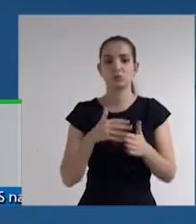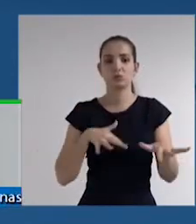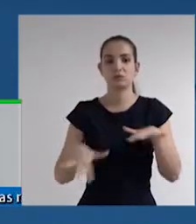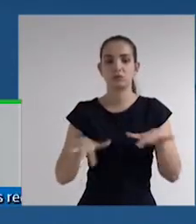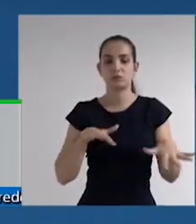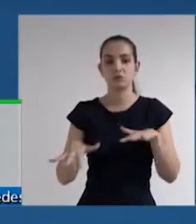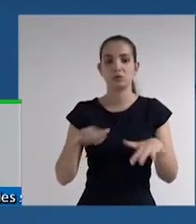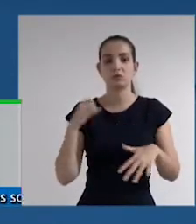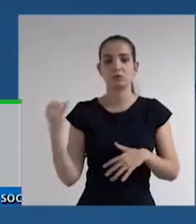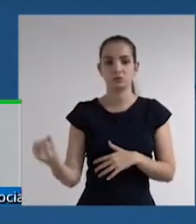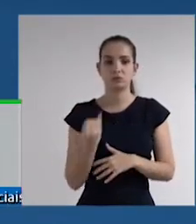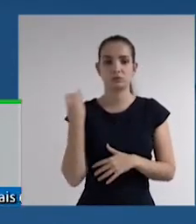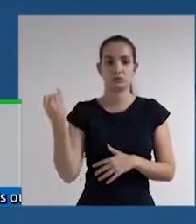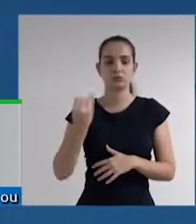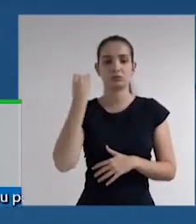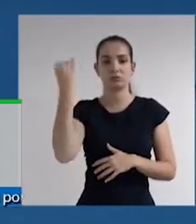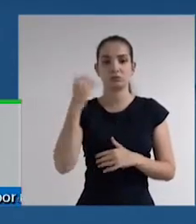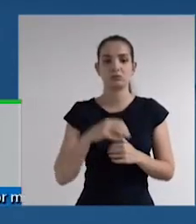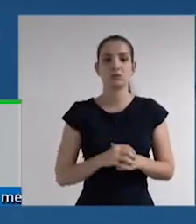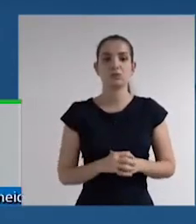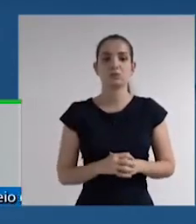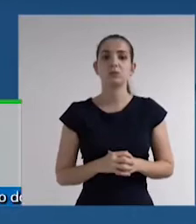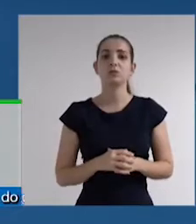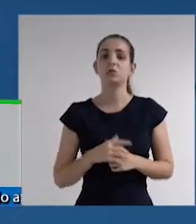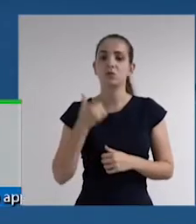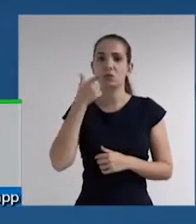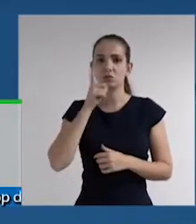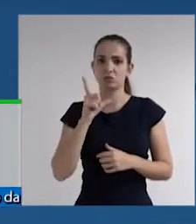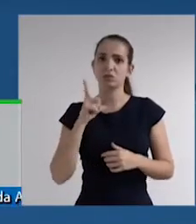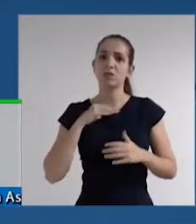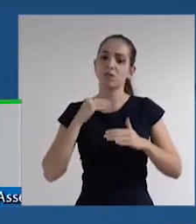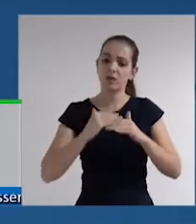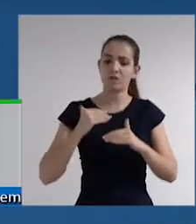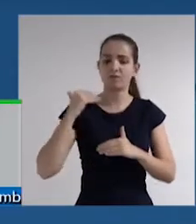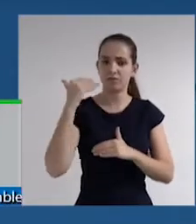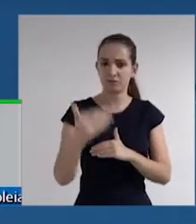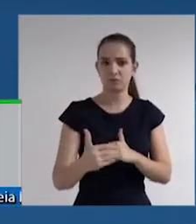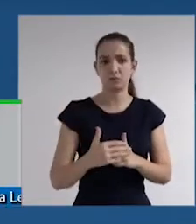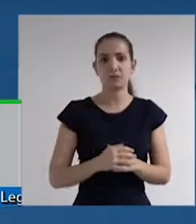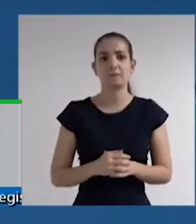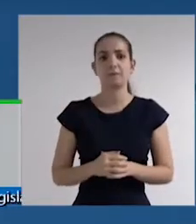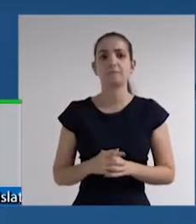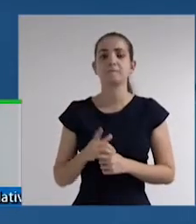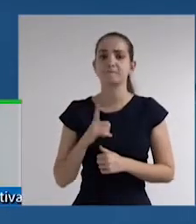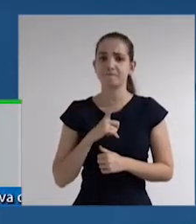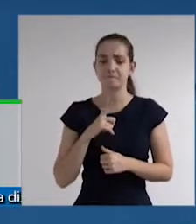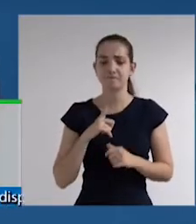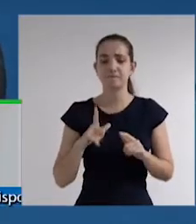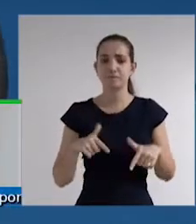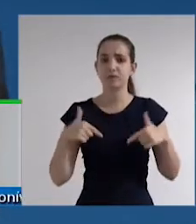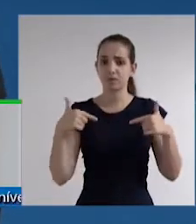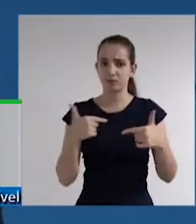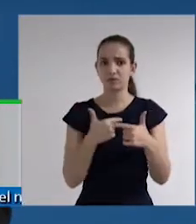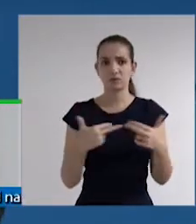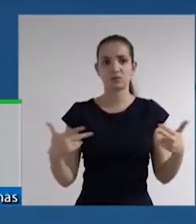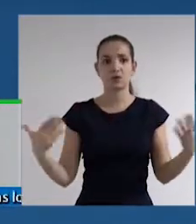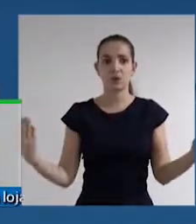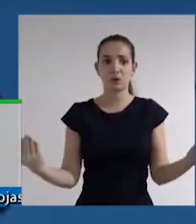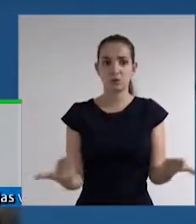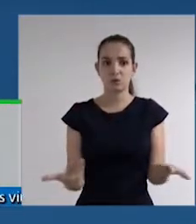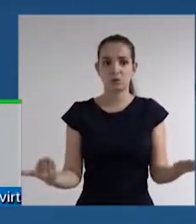movimento importante, que conseguiram avanços, tiveram as conquistas, e